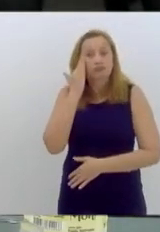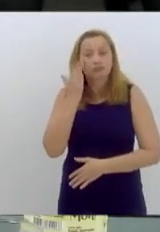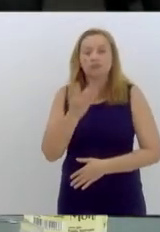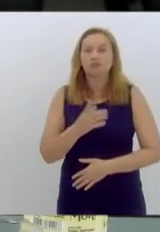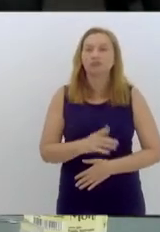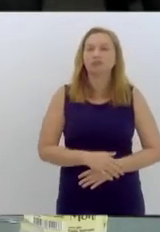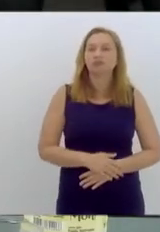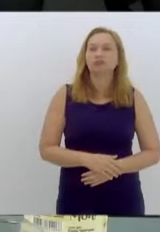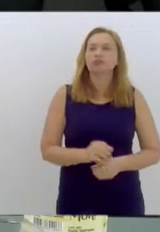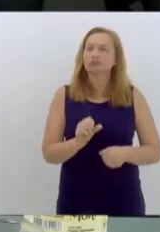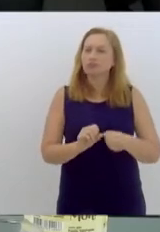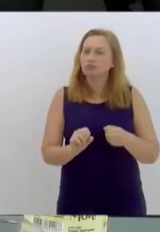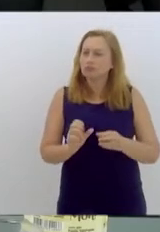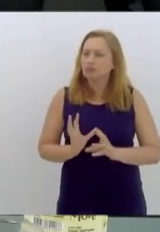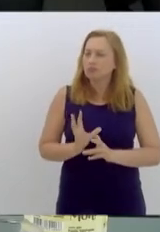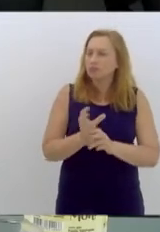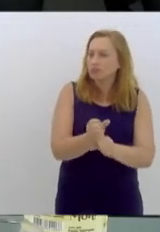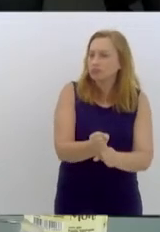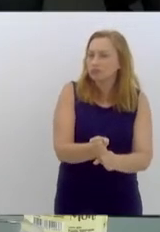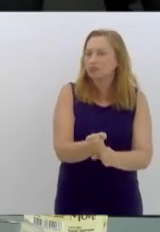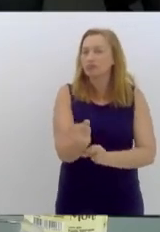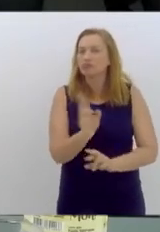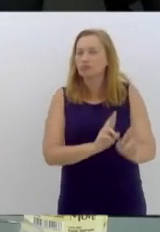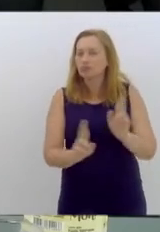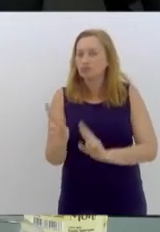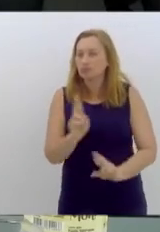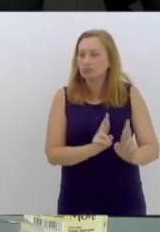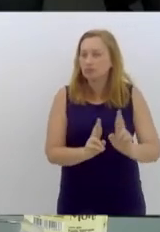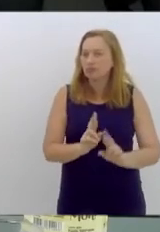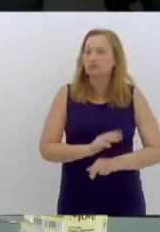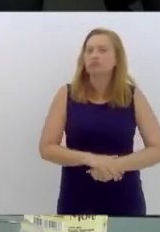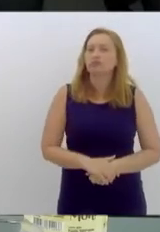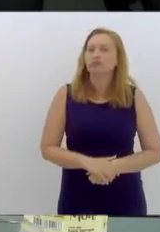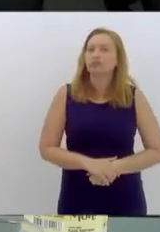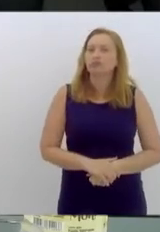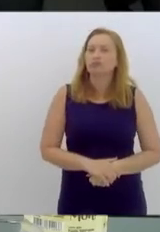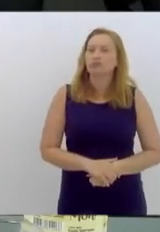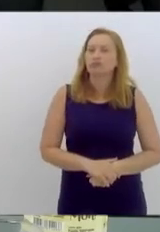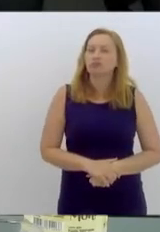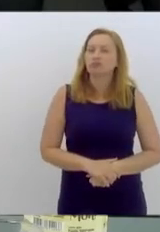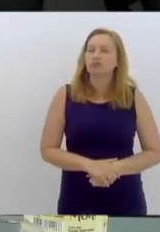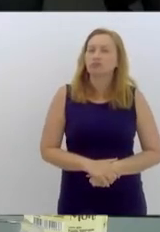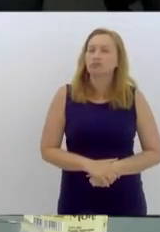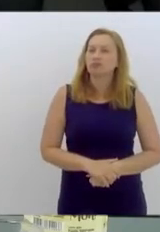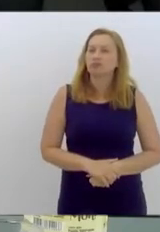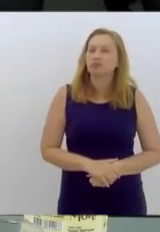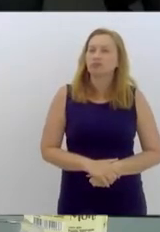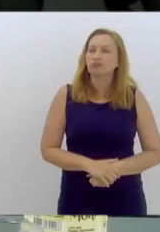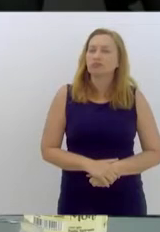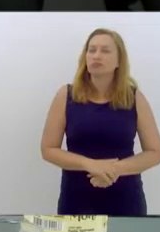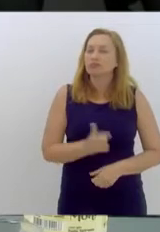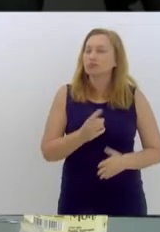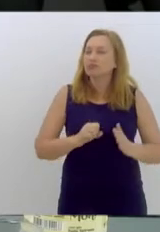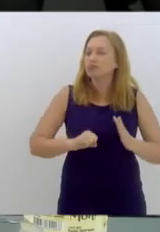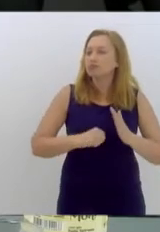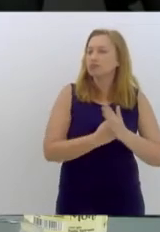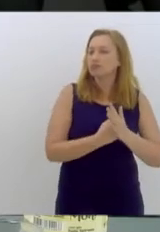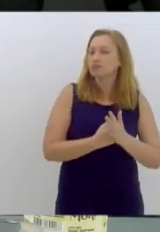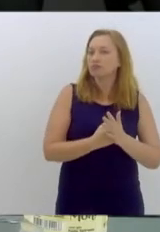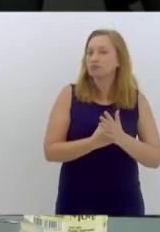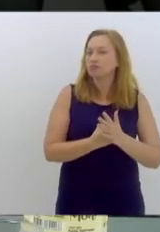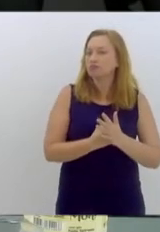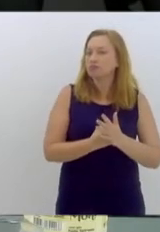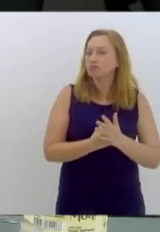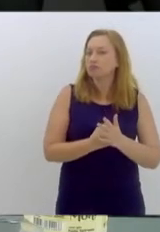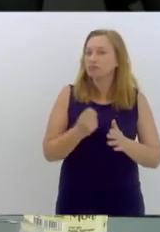Entendemos e fizemos as contas em relação a esse retroativo para que ele não impacte